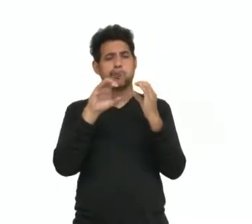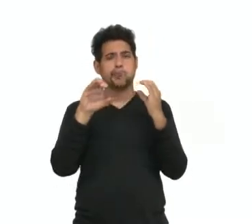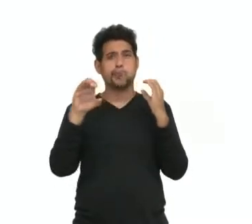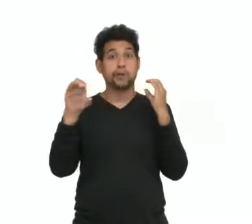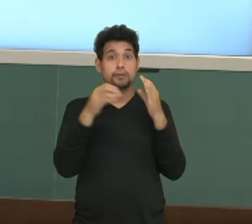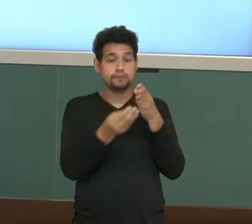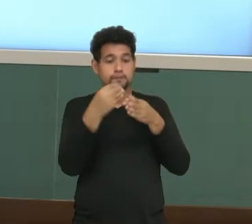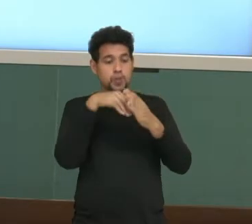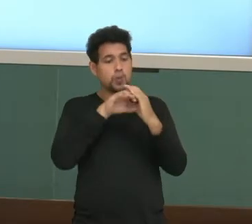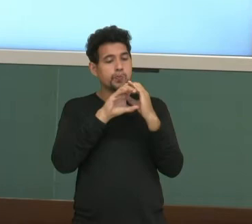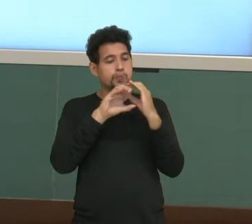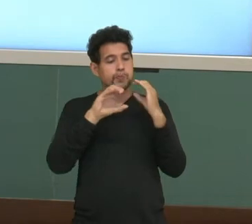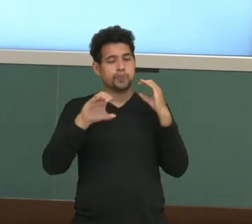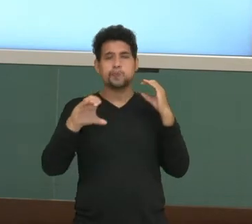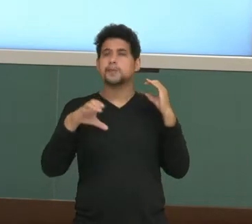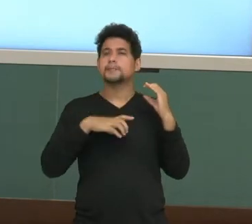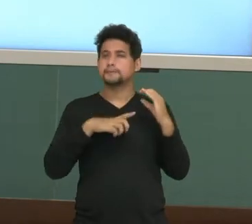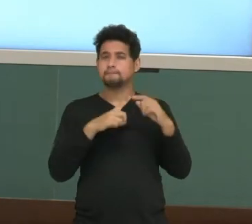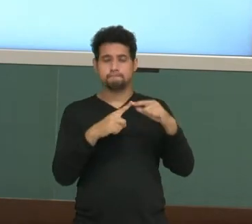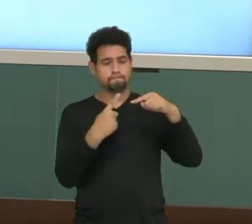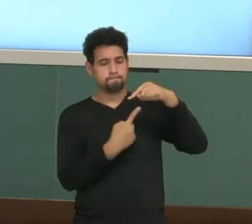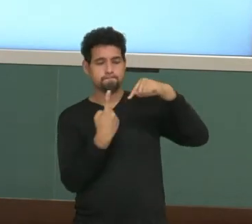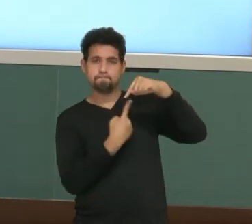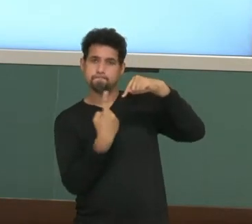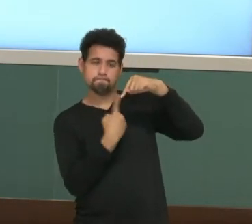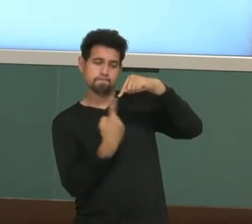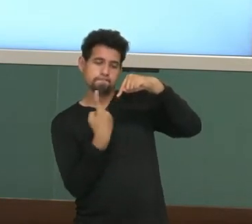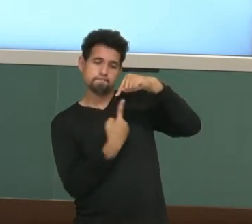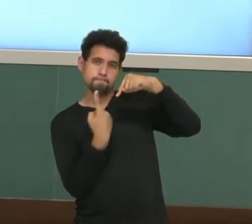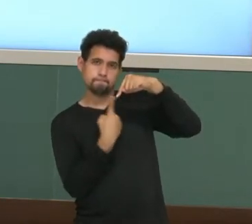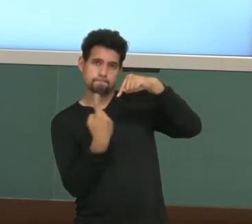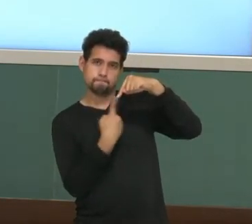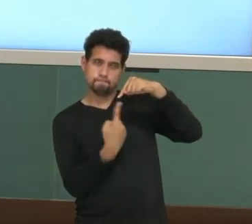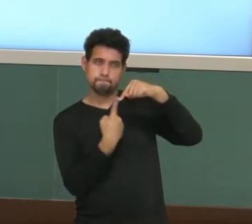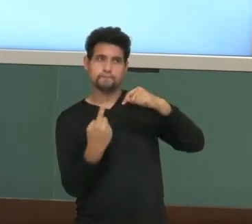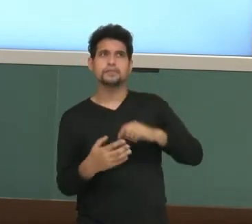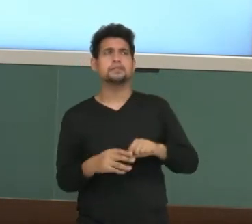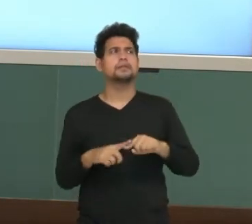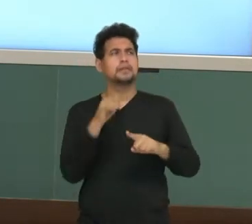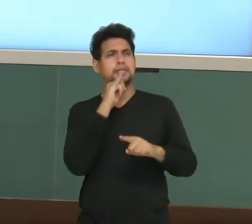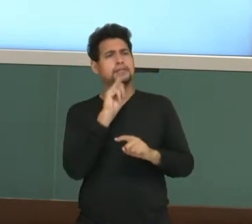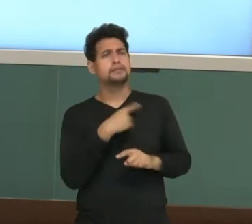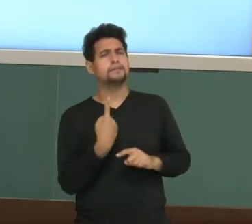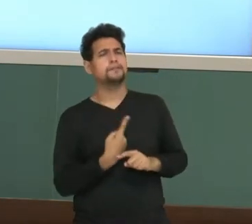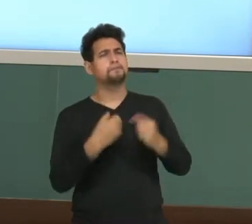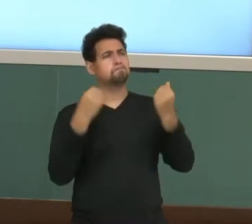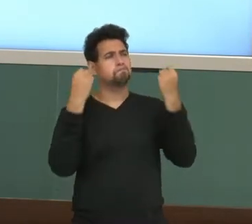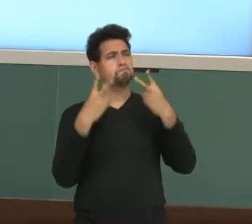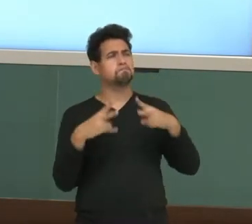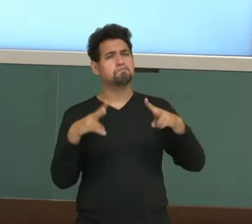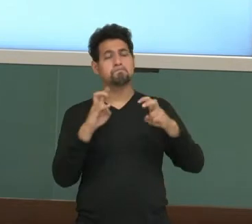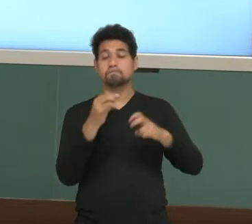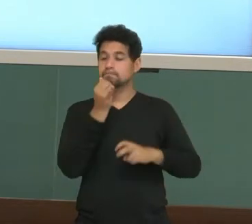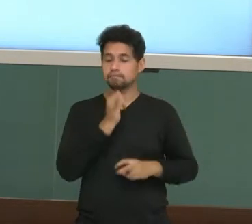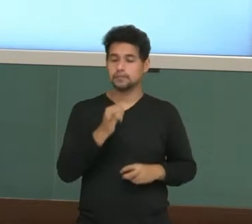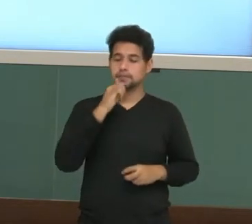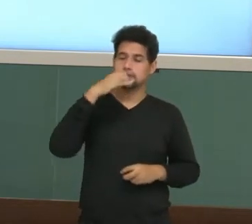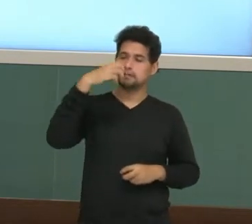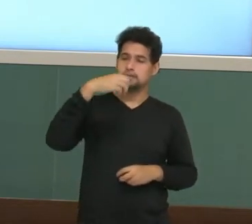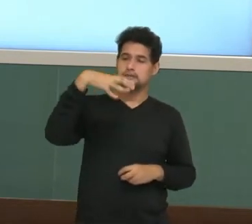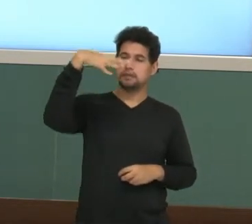dentro daqueles tubos que estão instaladas as unidades geradoras. E quando a gente fala na energia